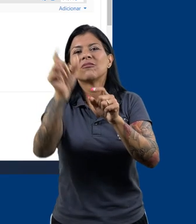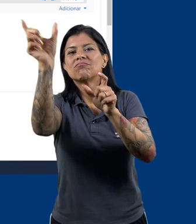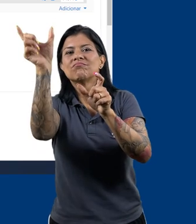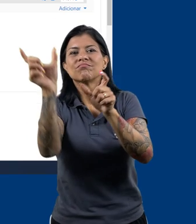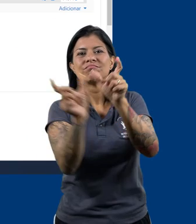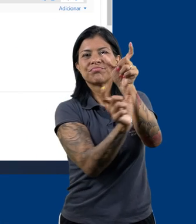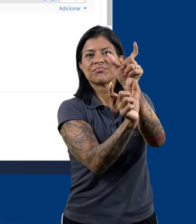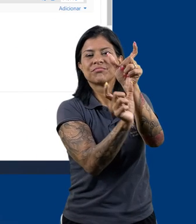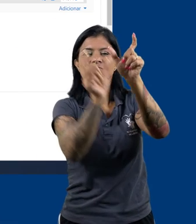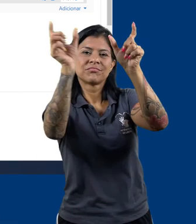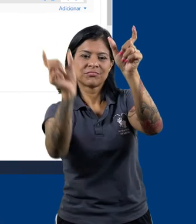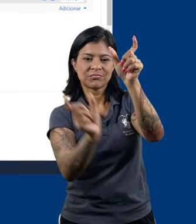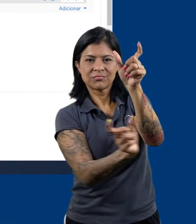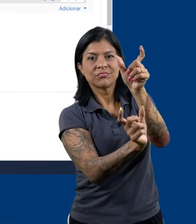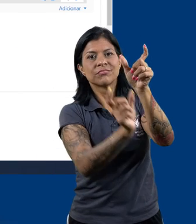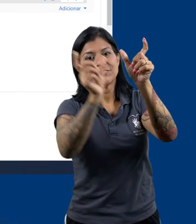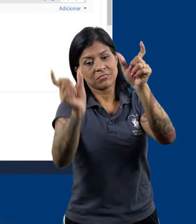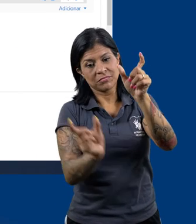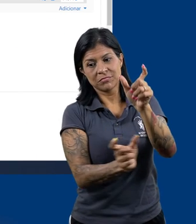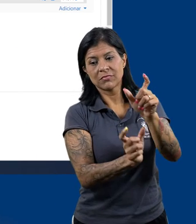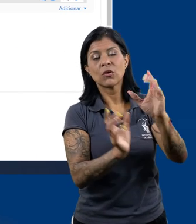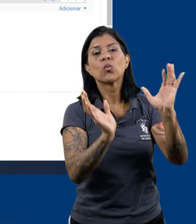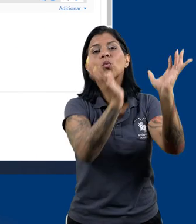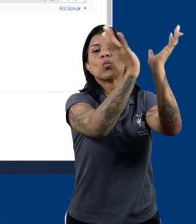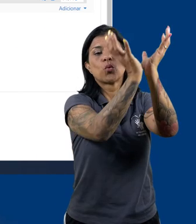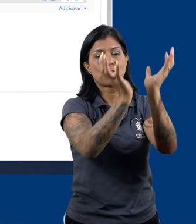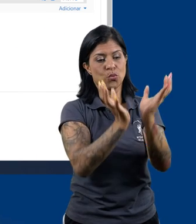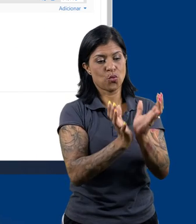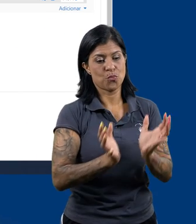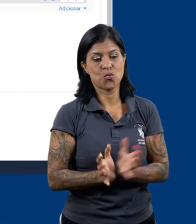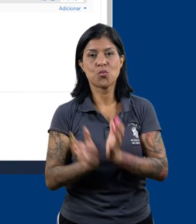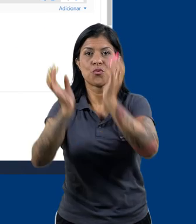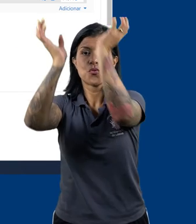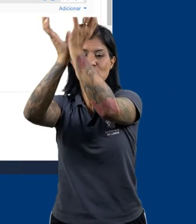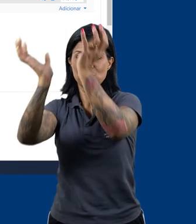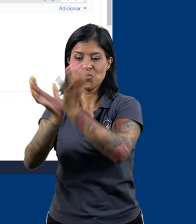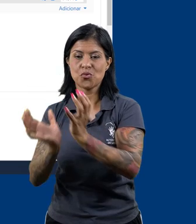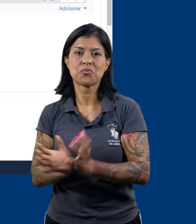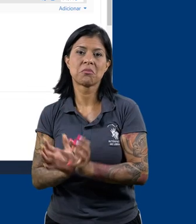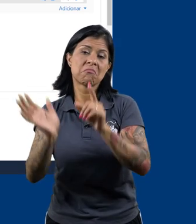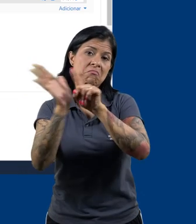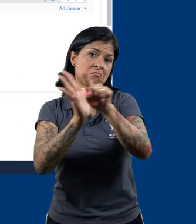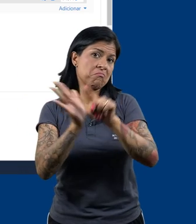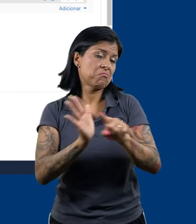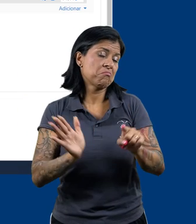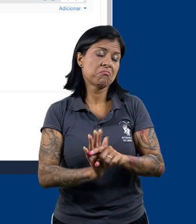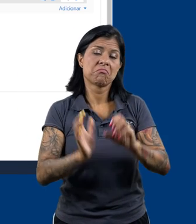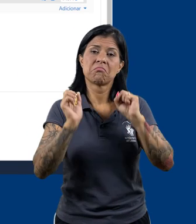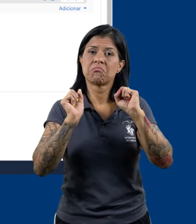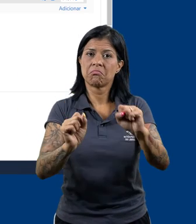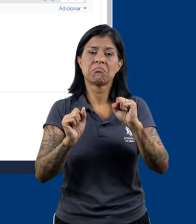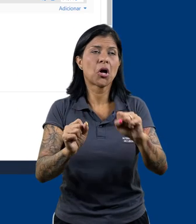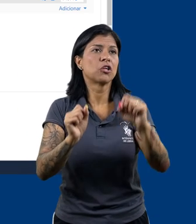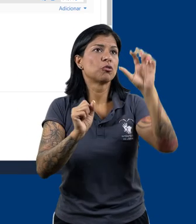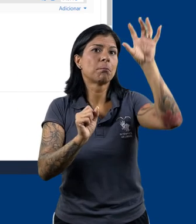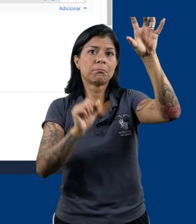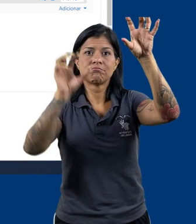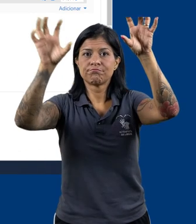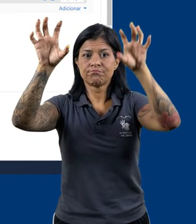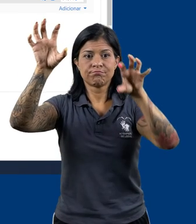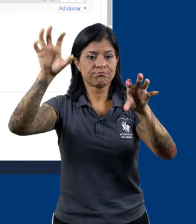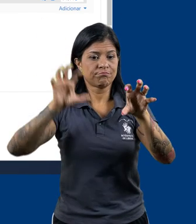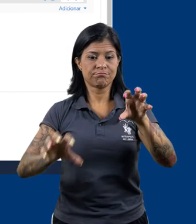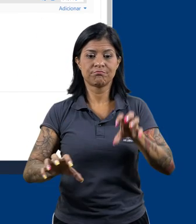página para isolar grupos de questões em uma determinada página. Por fim, podemos dar